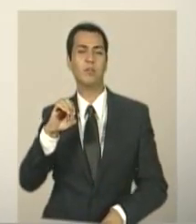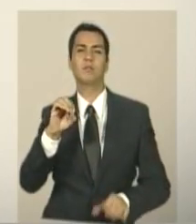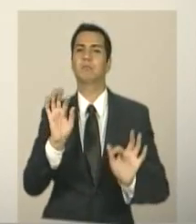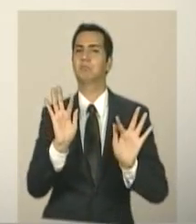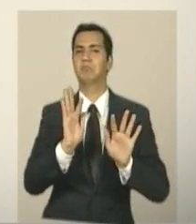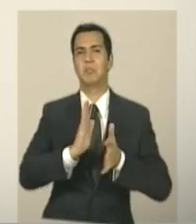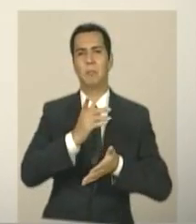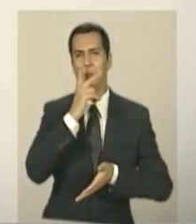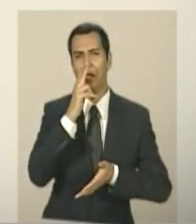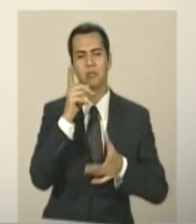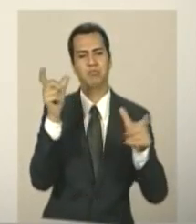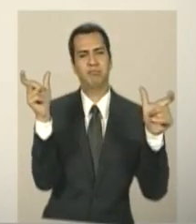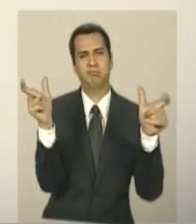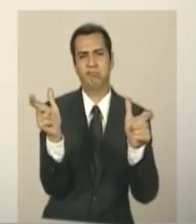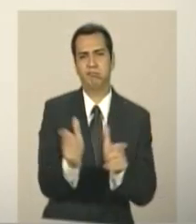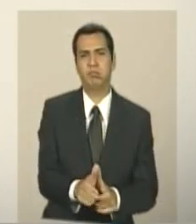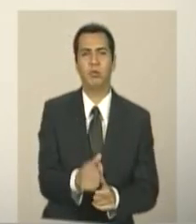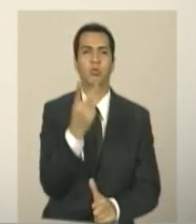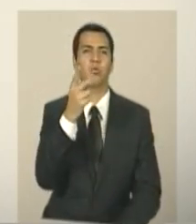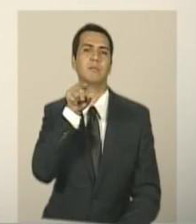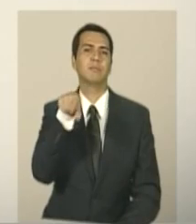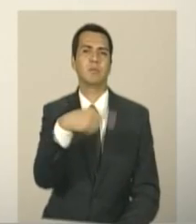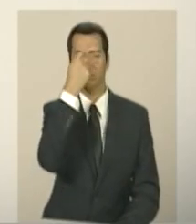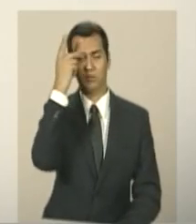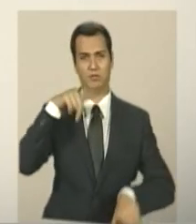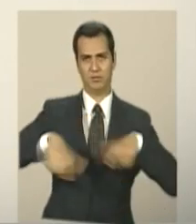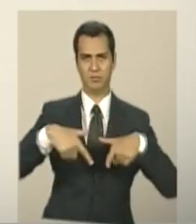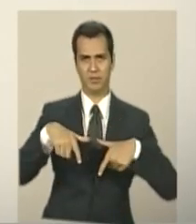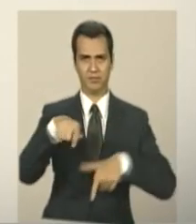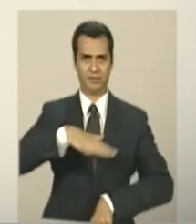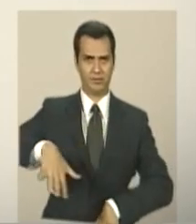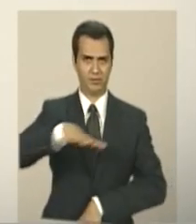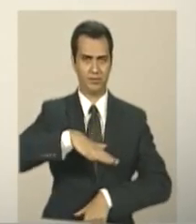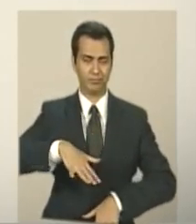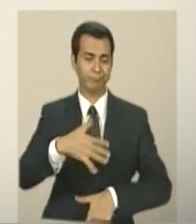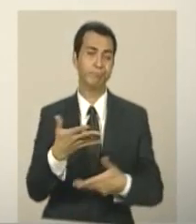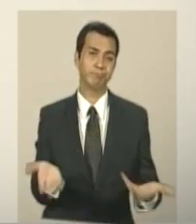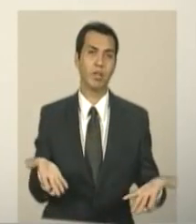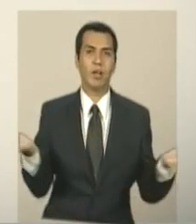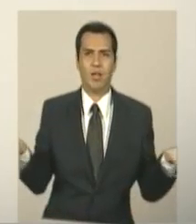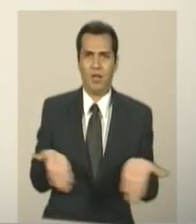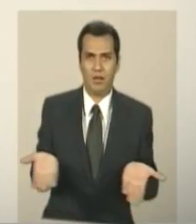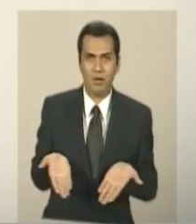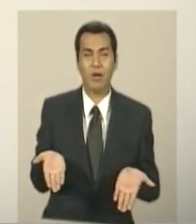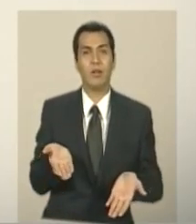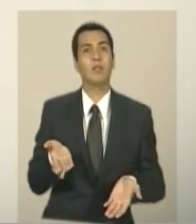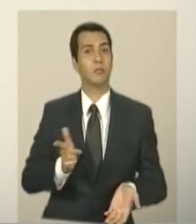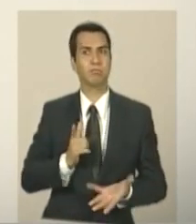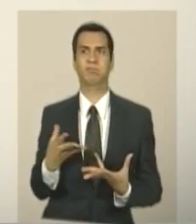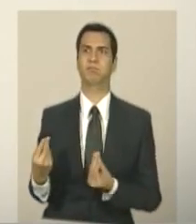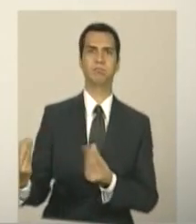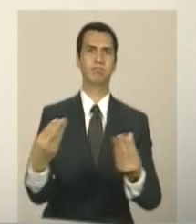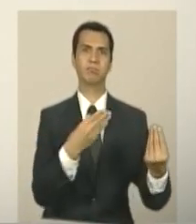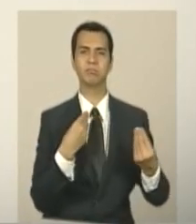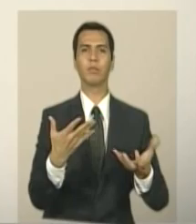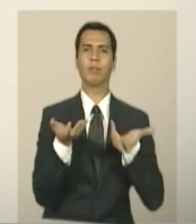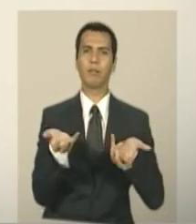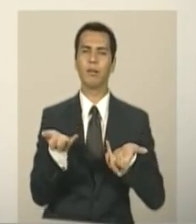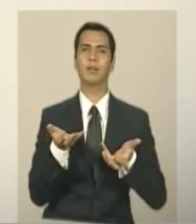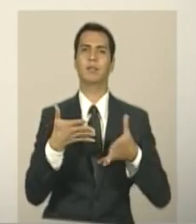a ter menos de 2.000 trabalhadores agora a grande demanda por plataforma por sonda que